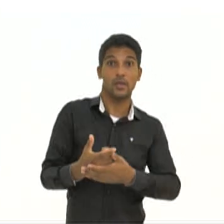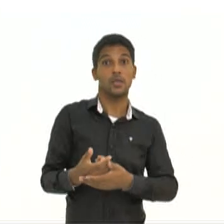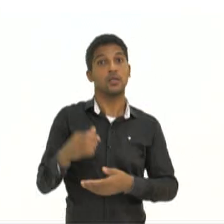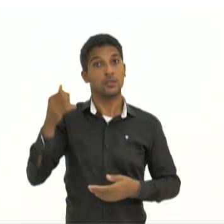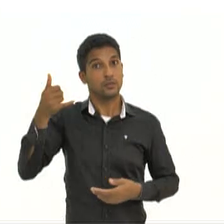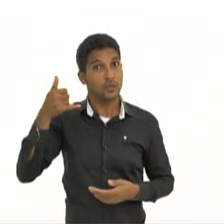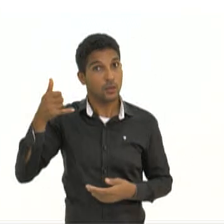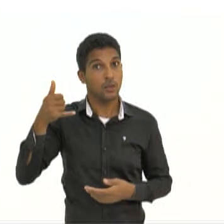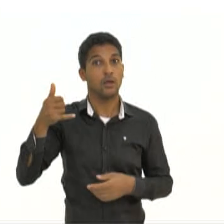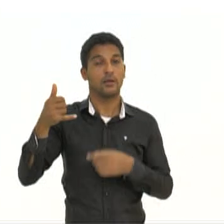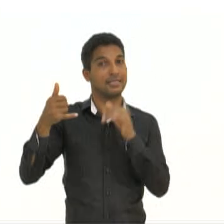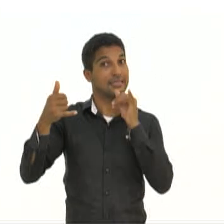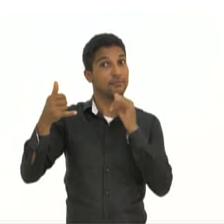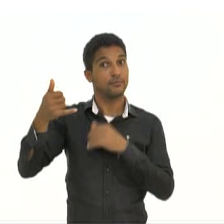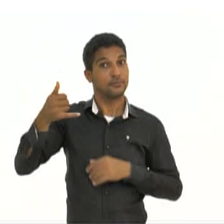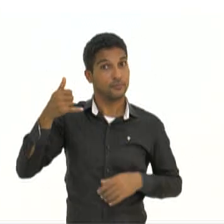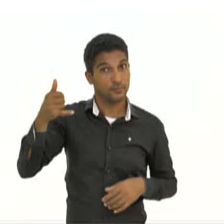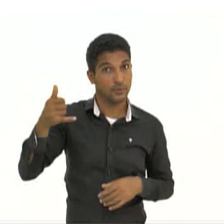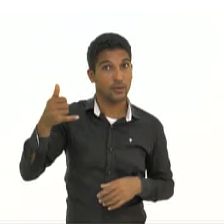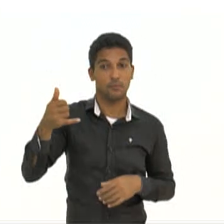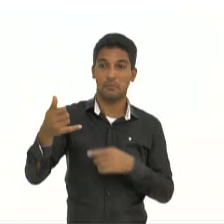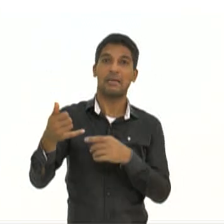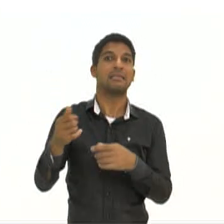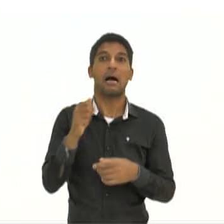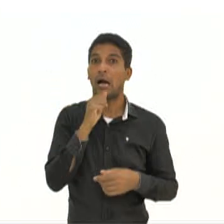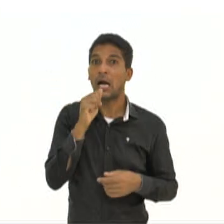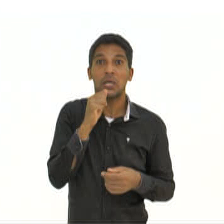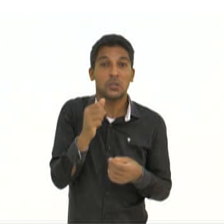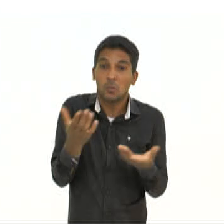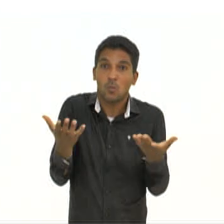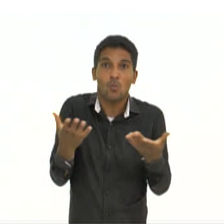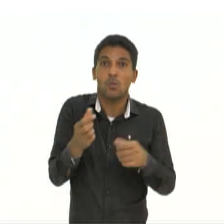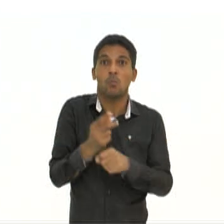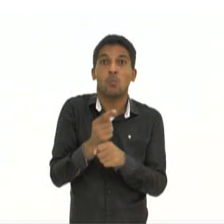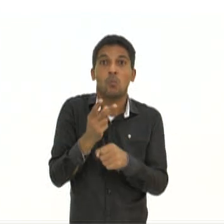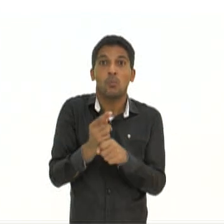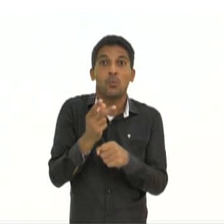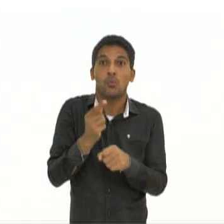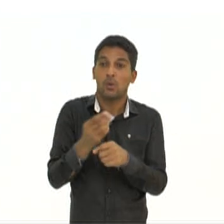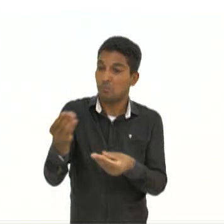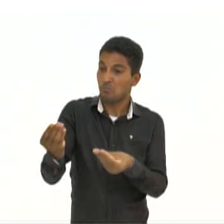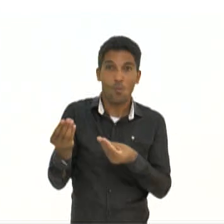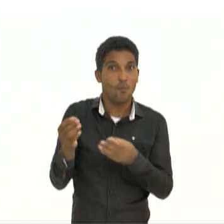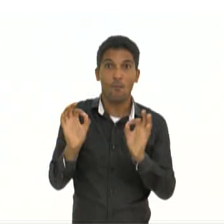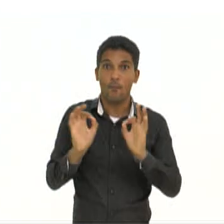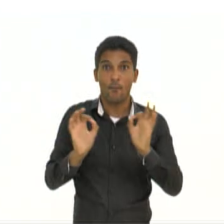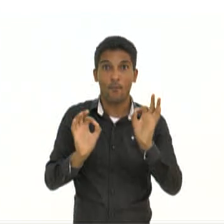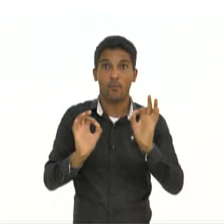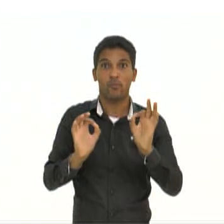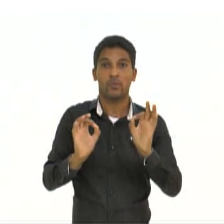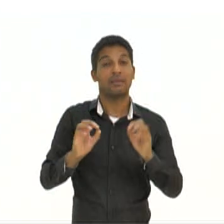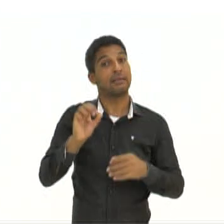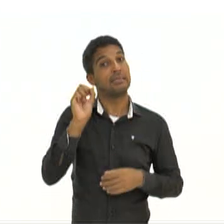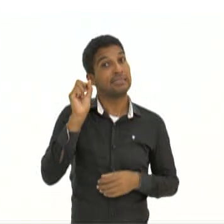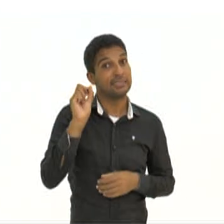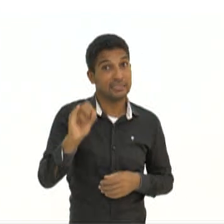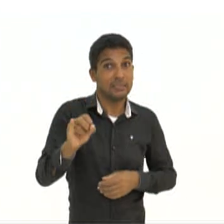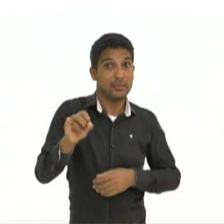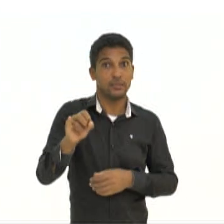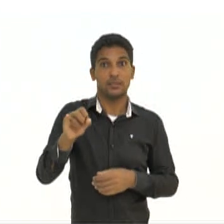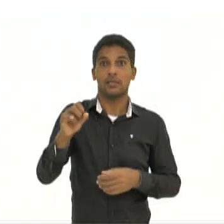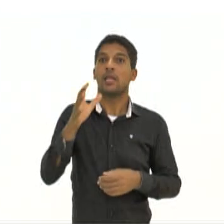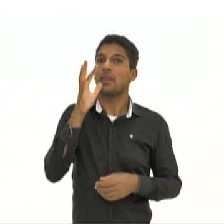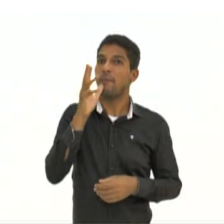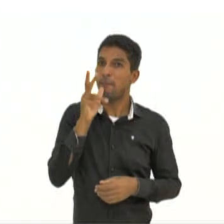que caso o pedido não seja entregue até o dia tal, considerarei a compra cancelada por inadimplência do